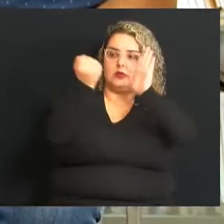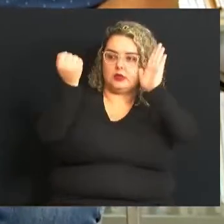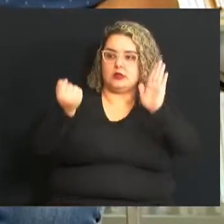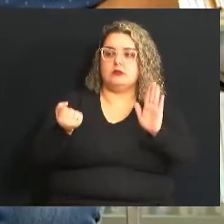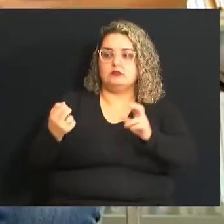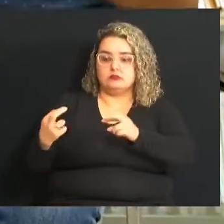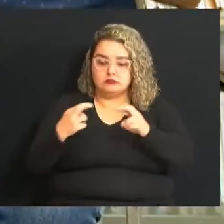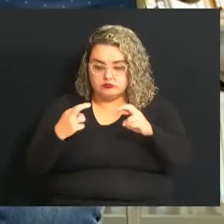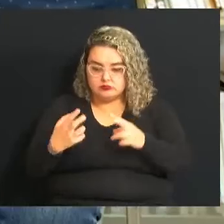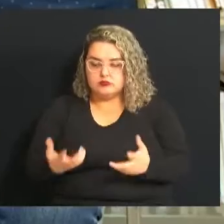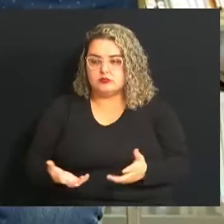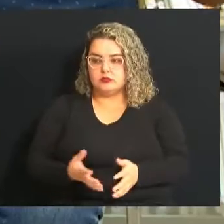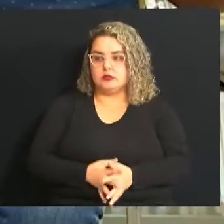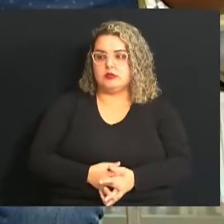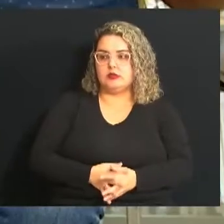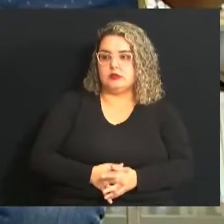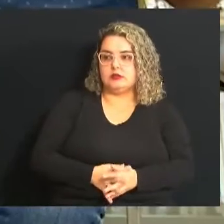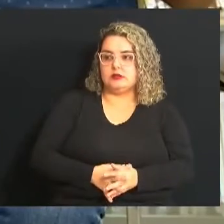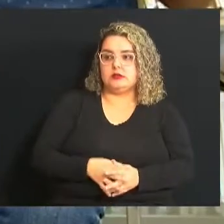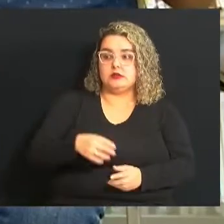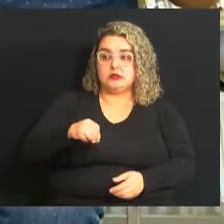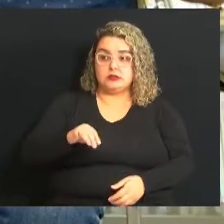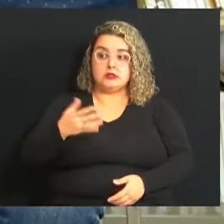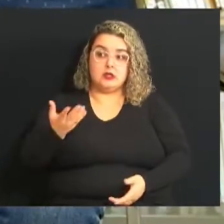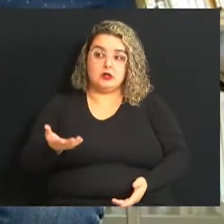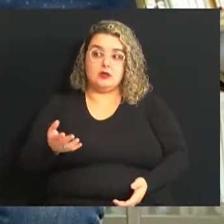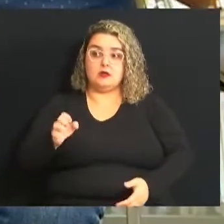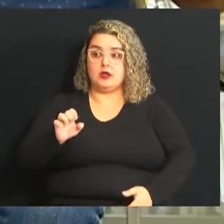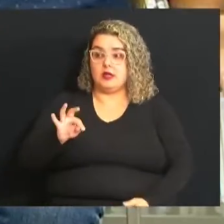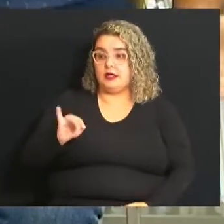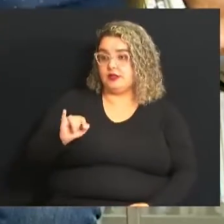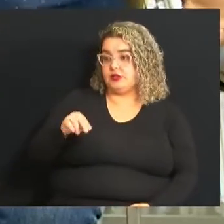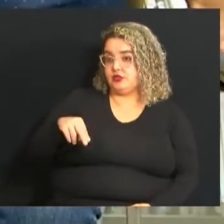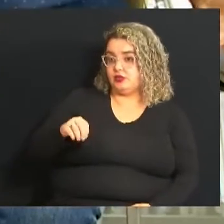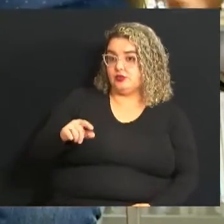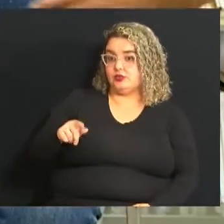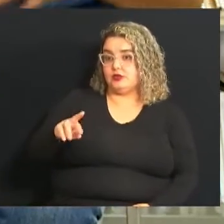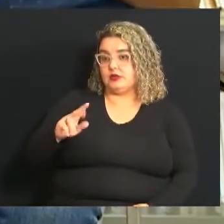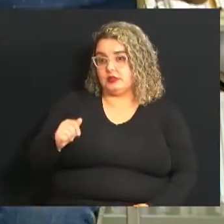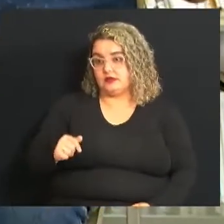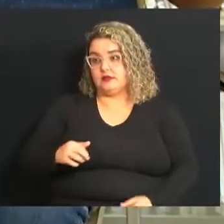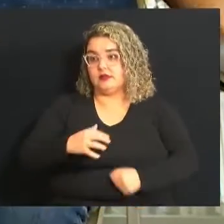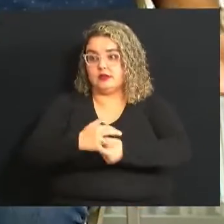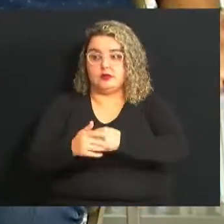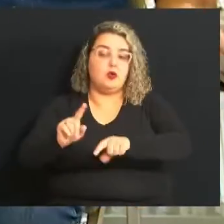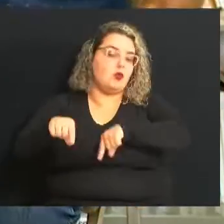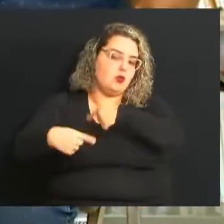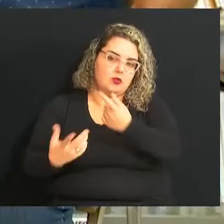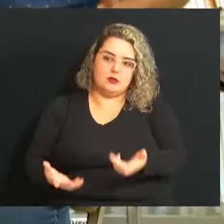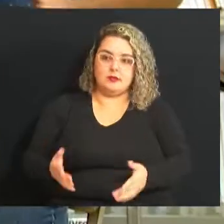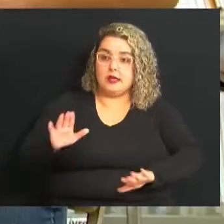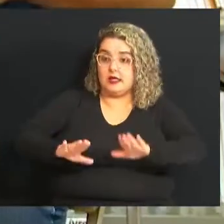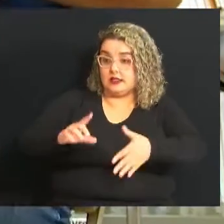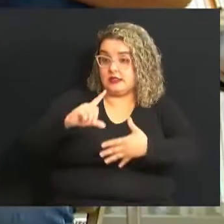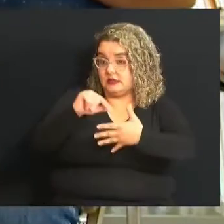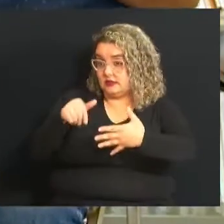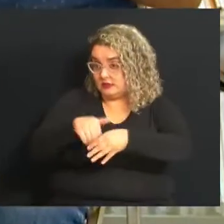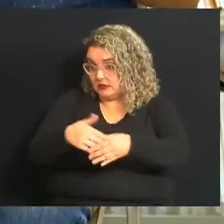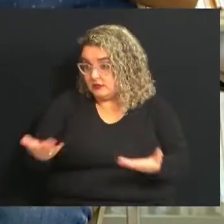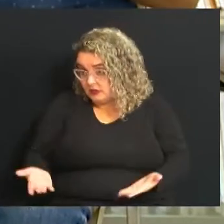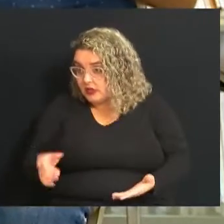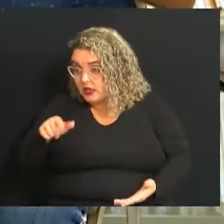observação, né? Se é uma etnografia digital, são outras temporalidades, talvez a eleição seja uma temporalidade,